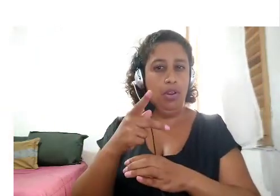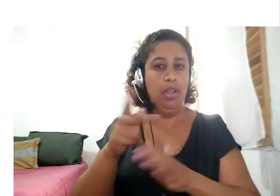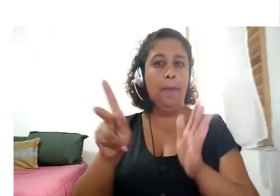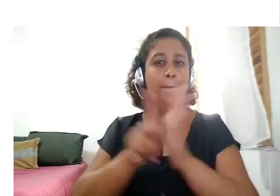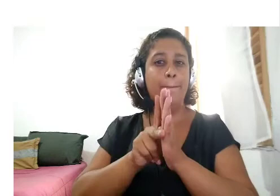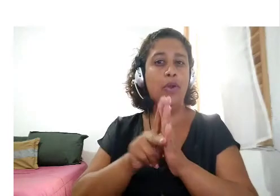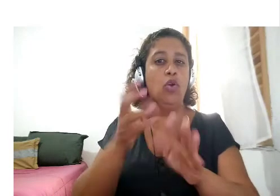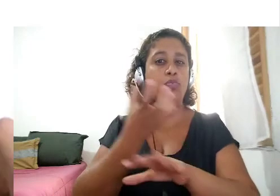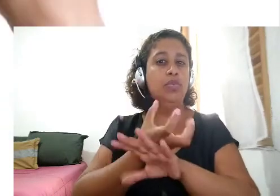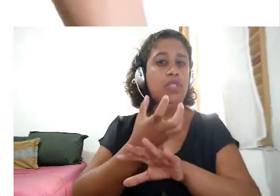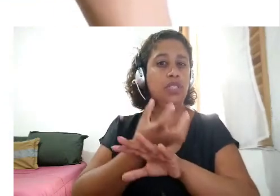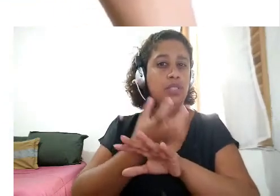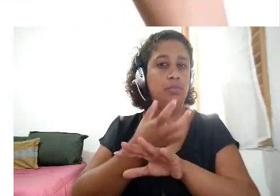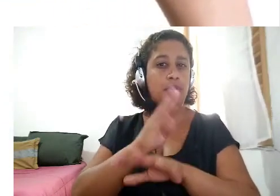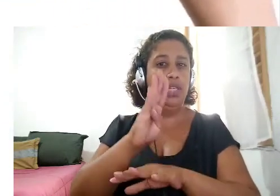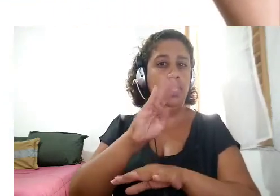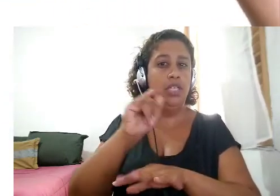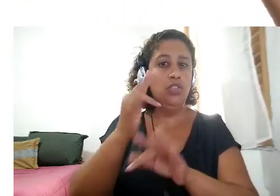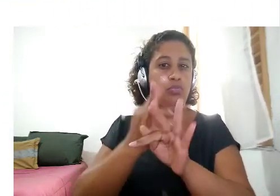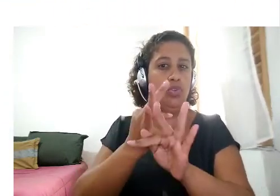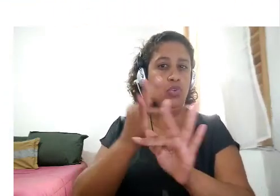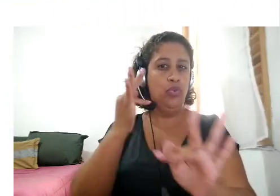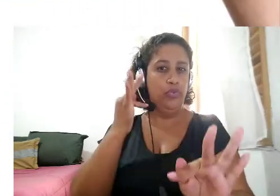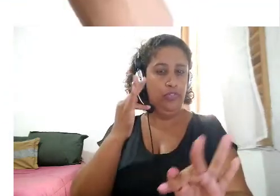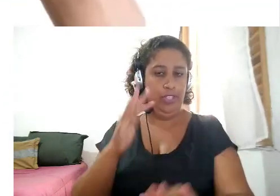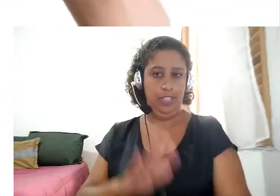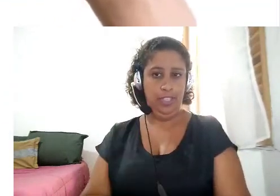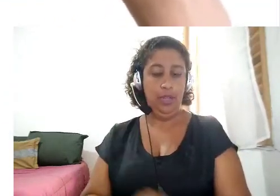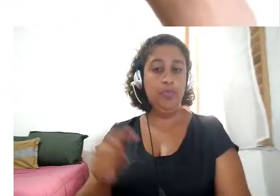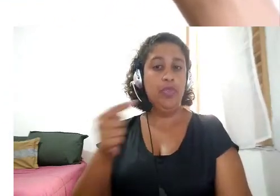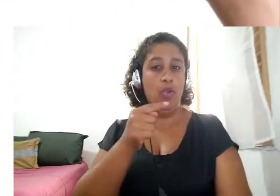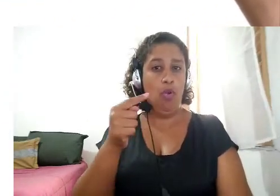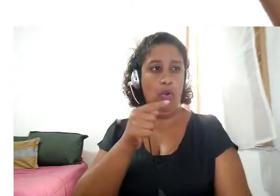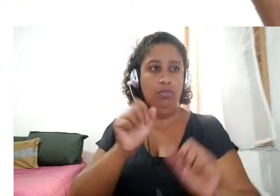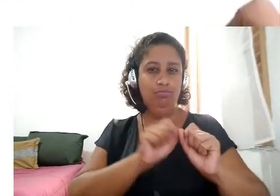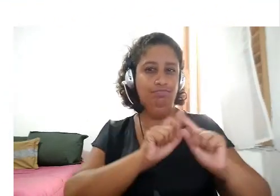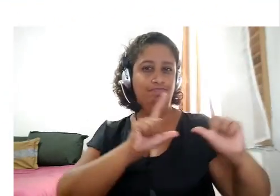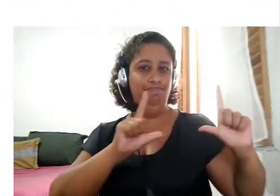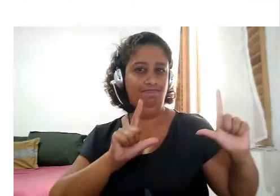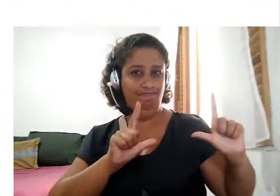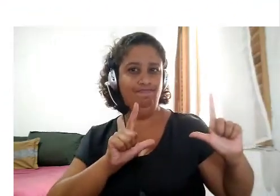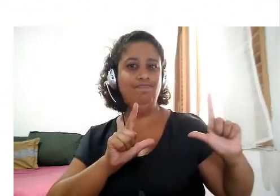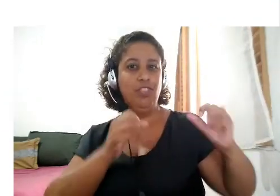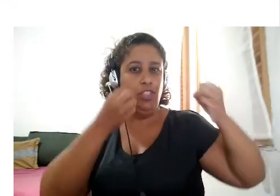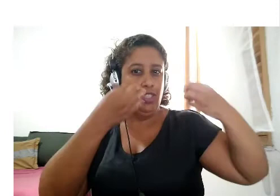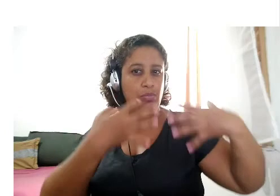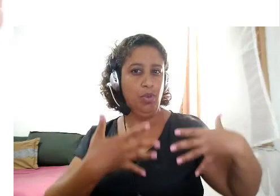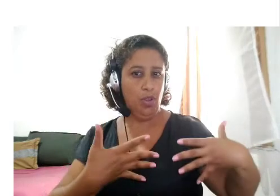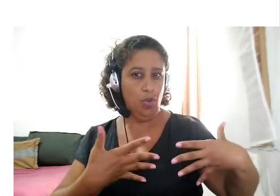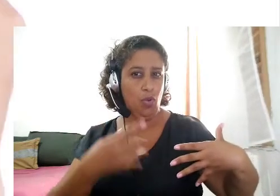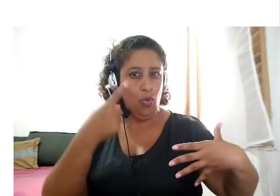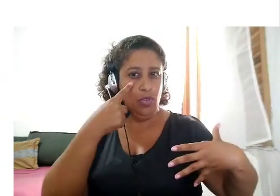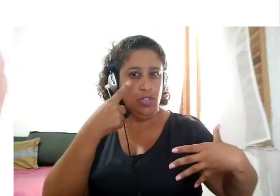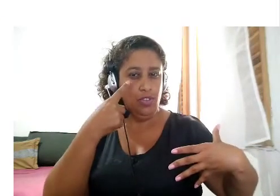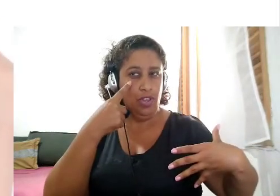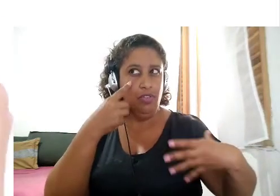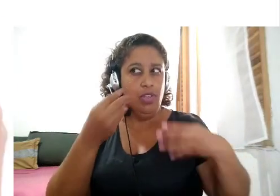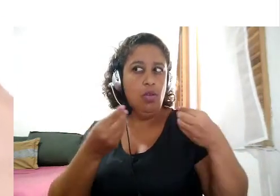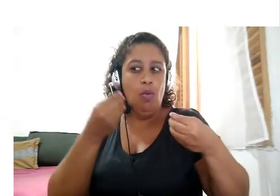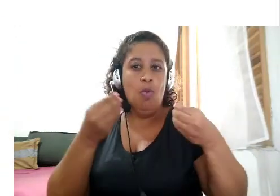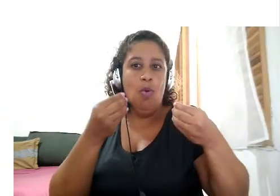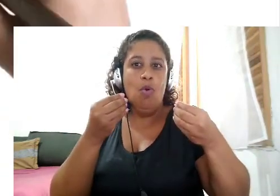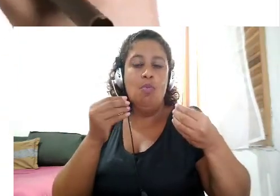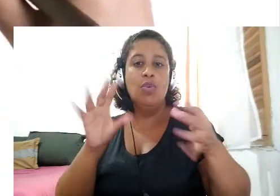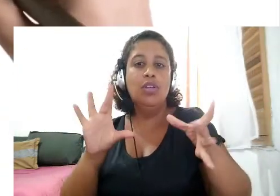na captação da atividade neural por meio de eletrodos, que são colocados ao longo de toda a superfície do couro cabeludo ou